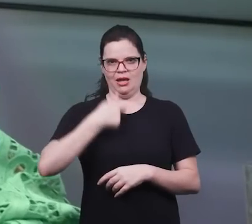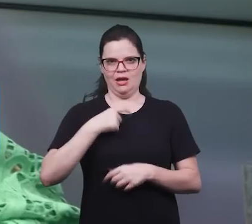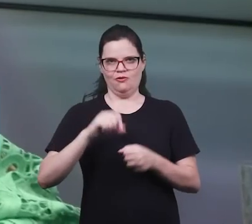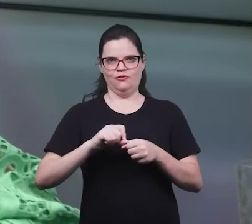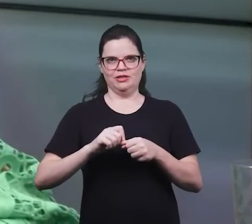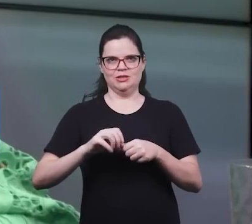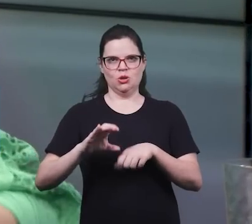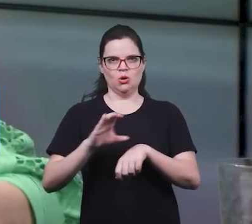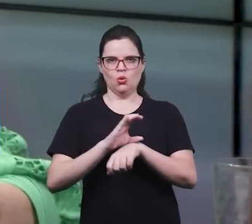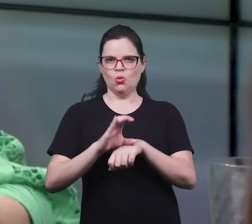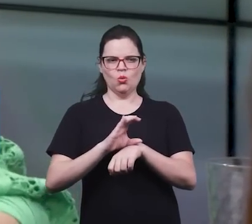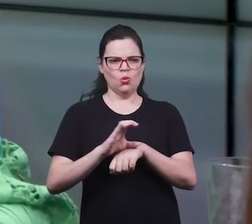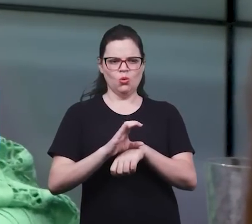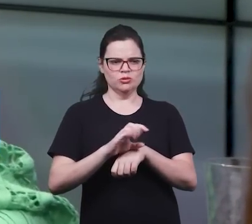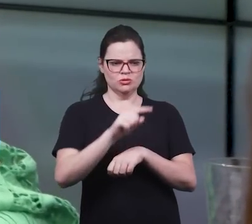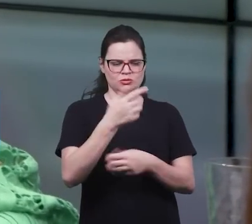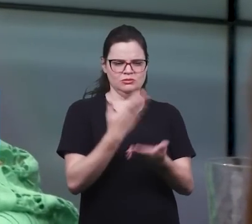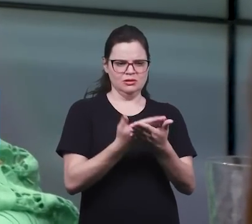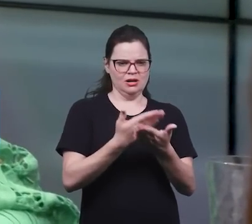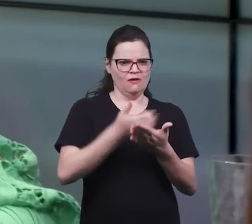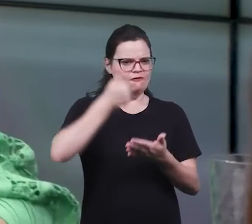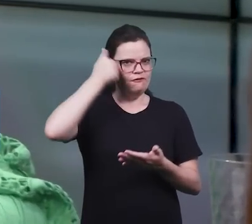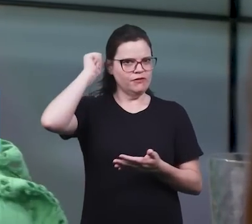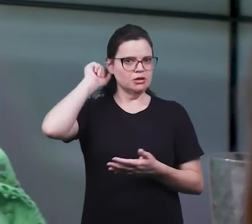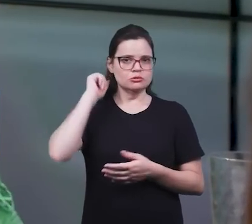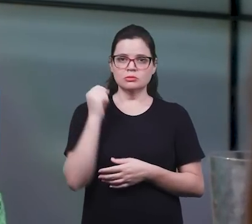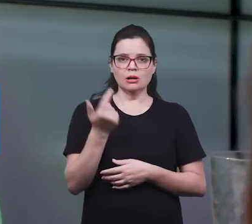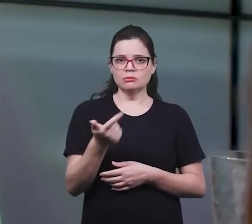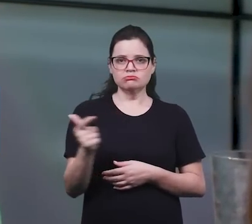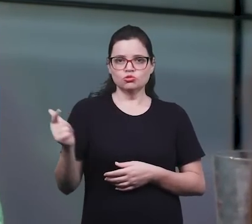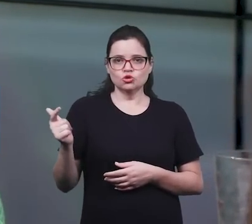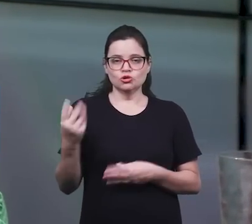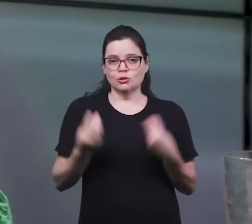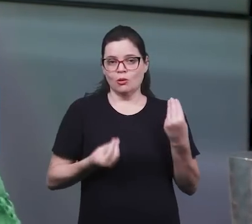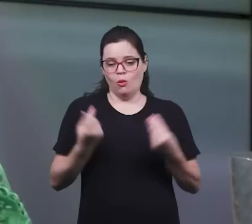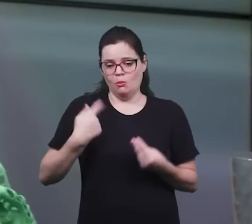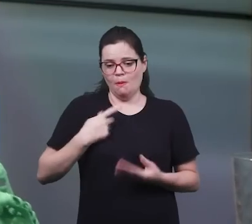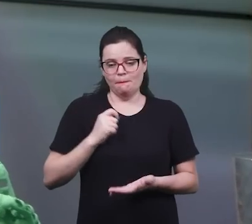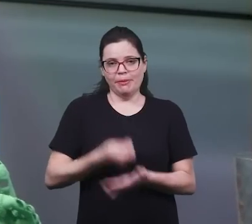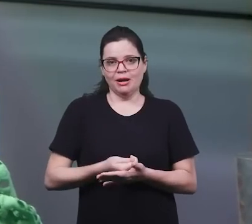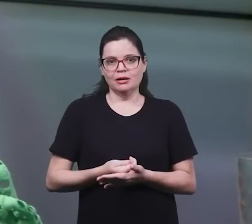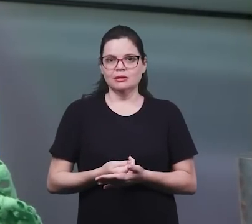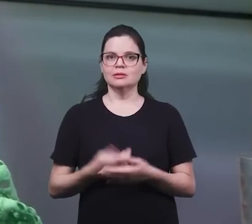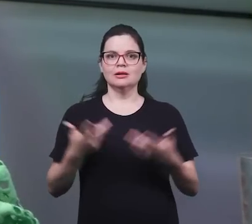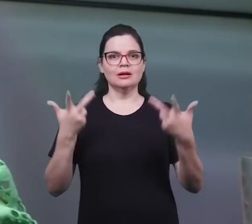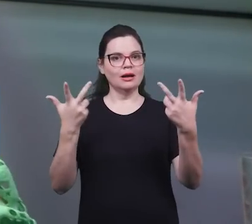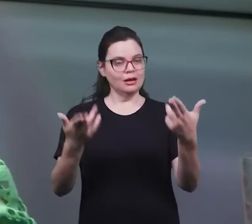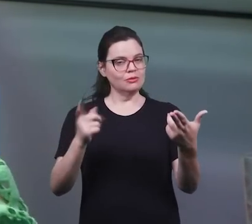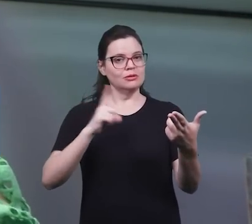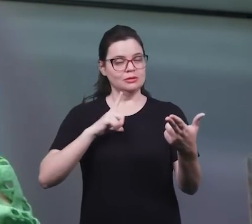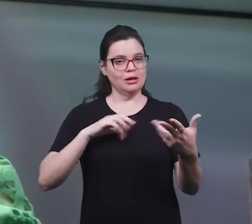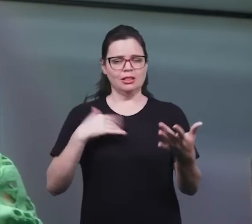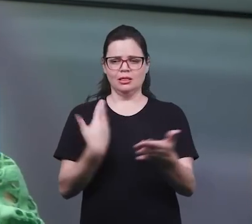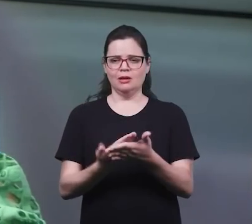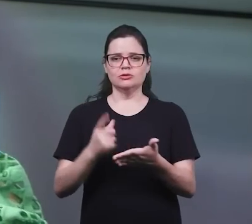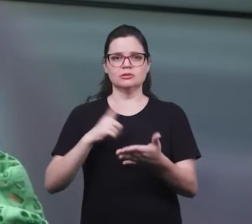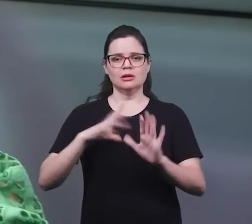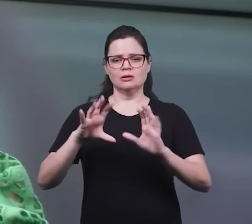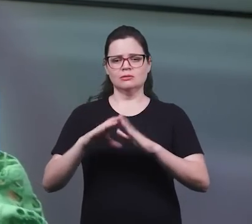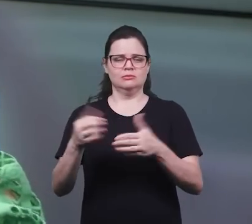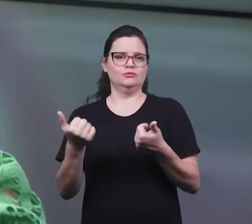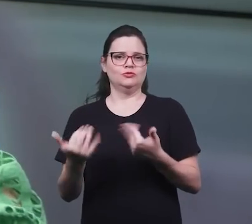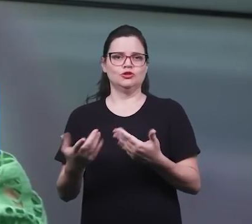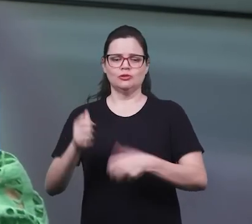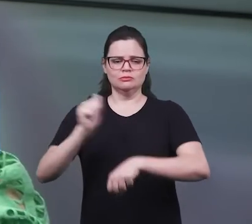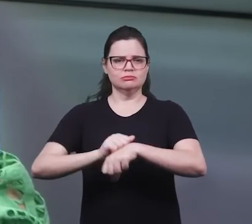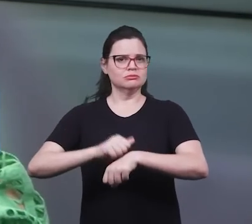cursinho, não tinha condição de fazer cursinho, e nós temos tantos adolescentes e tantos jovens aqui que também não têm condição de